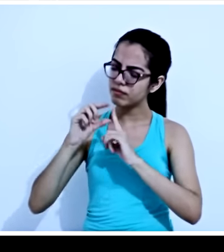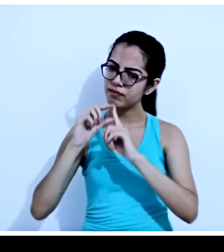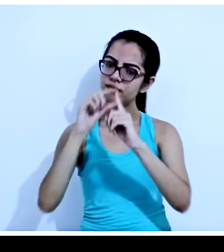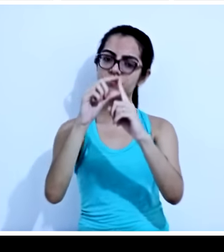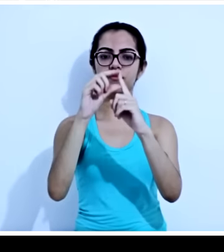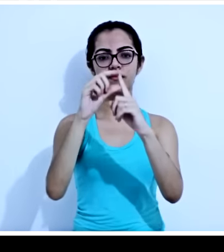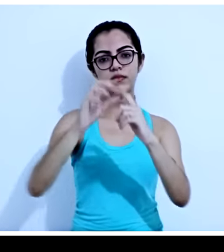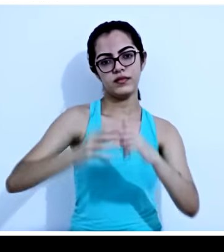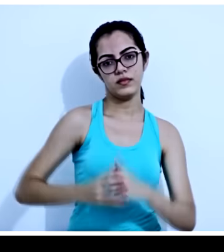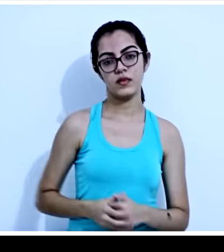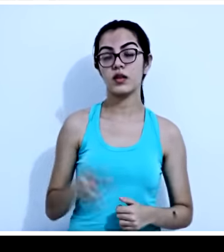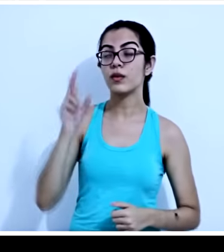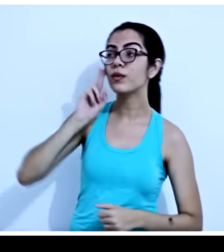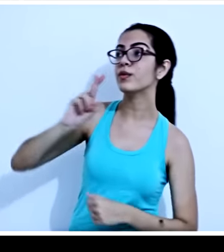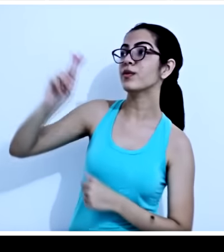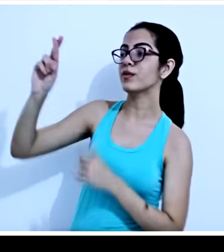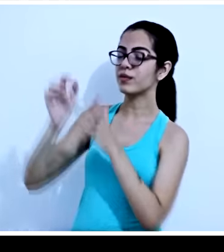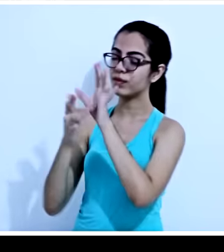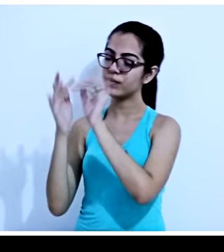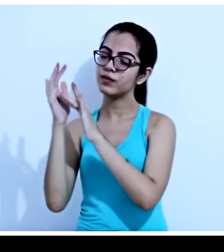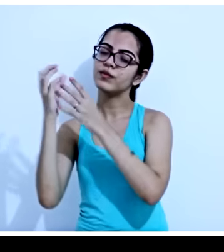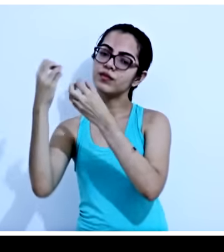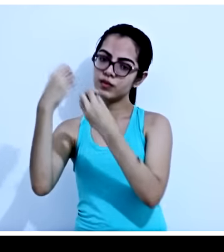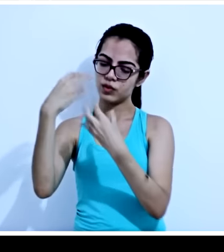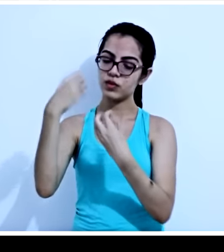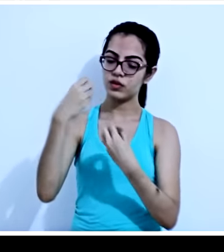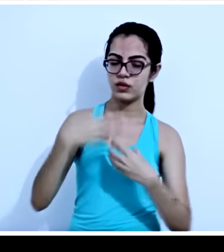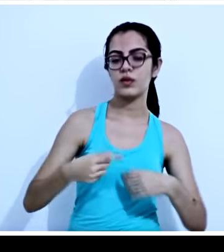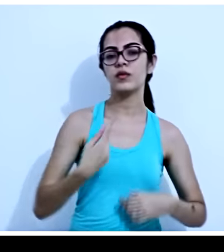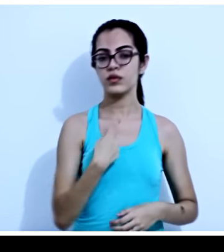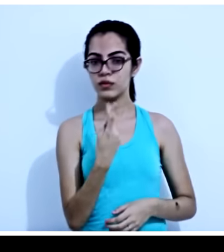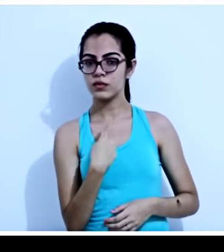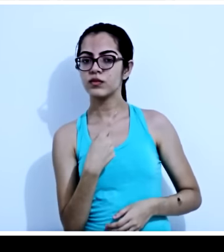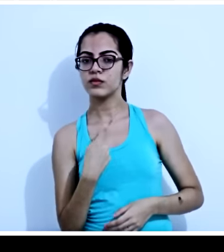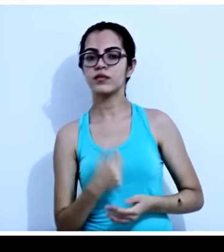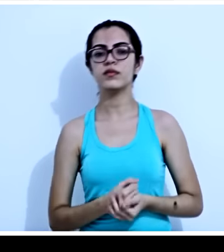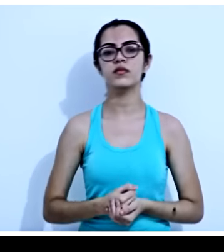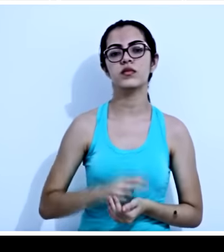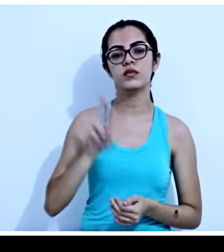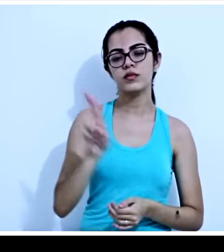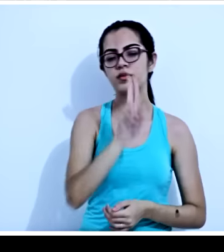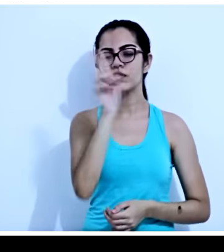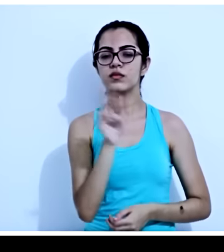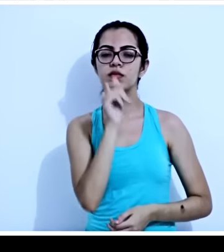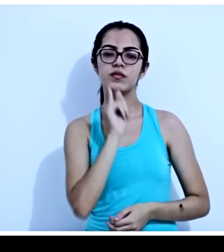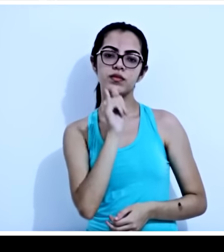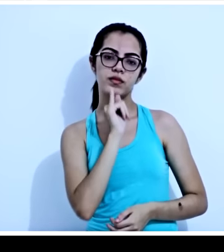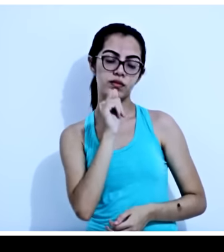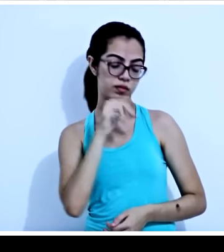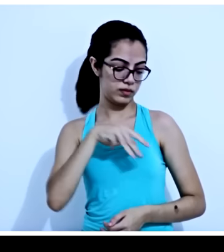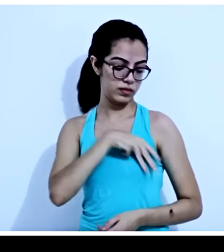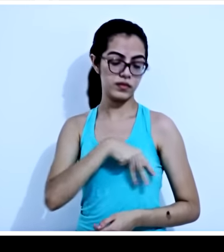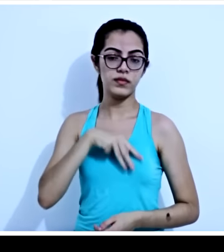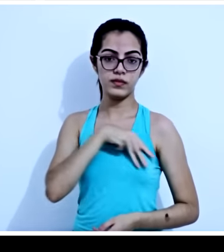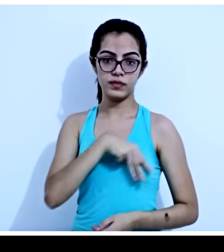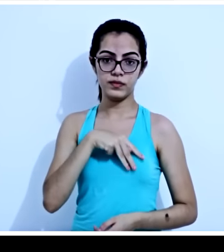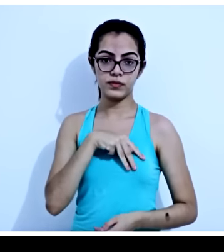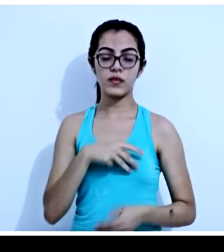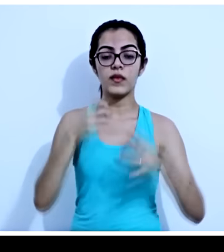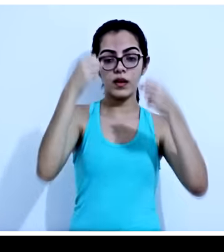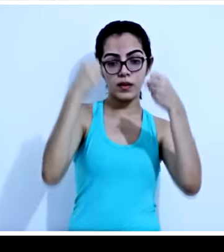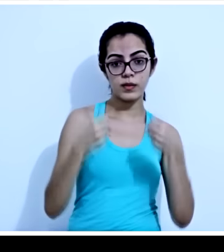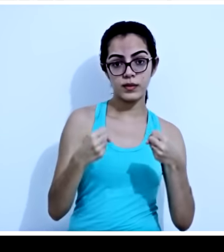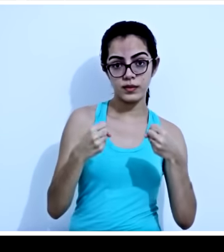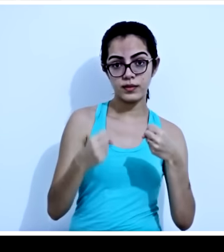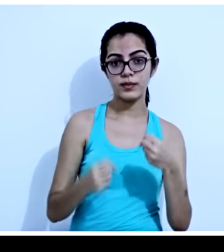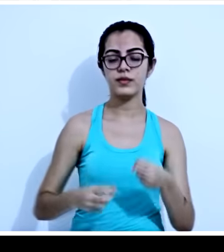palavra. O Senhor Jesus nos ensinou isso através do seu exemplo no Sermão do Monte. Que possamos então